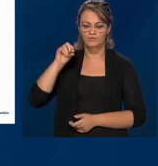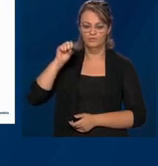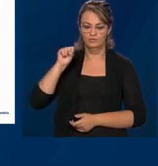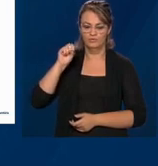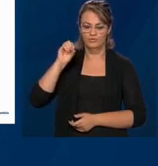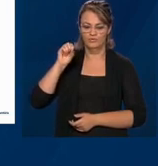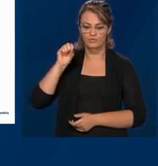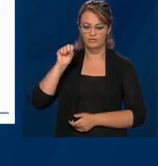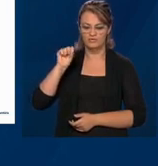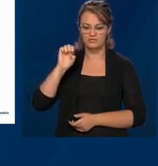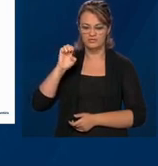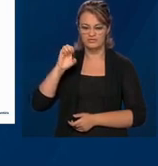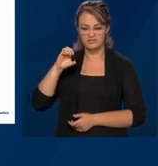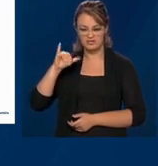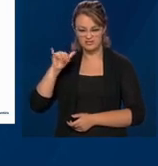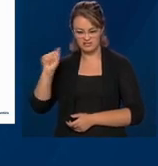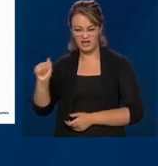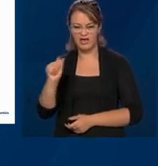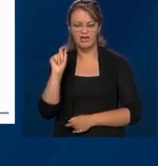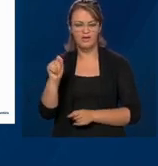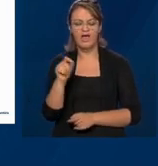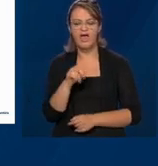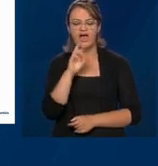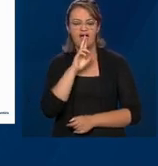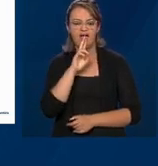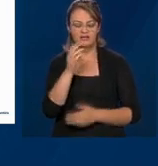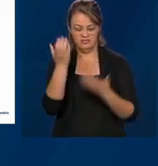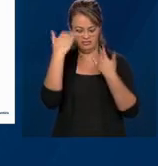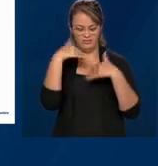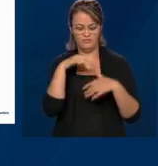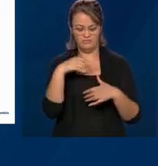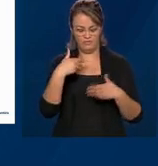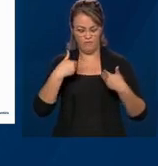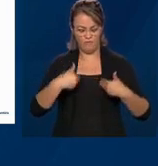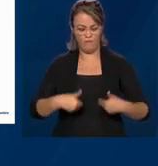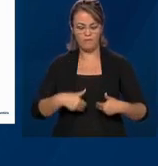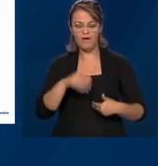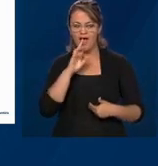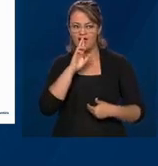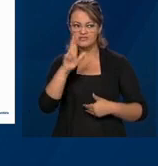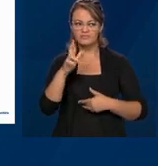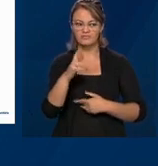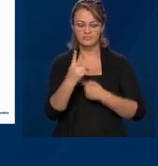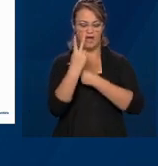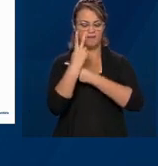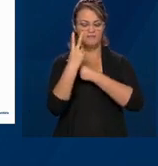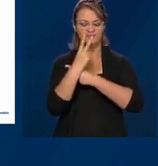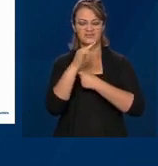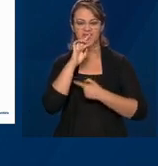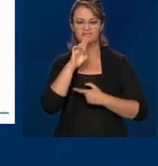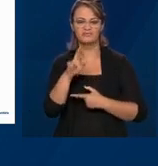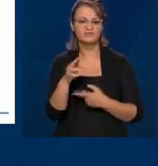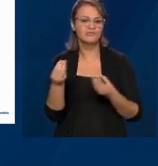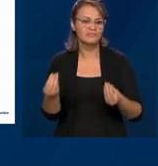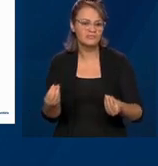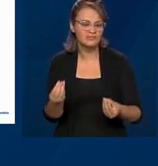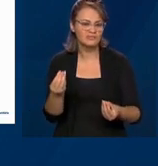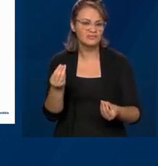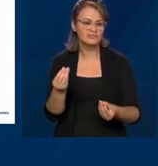capacidade de resposta a infecções, a resposta imune, e isso é uma questão que nós vamos precisar ficar muito